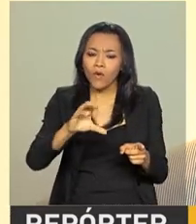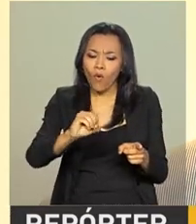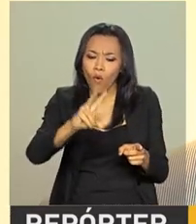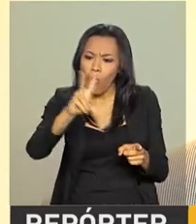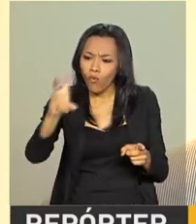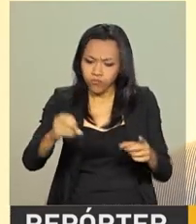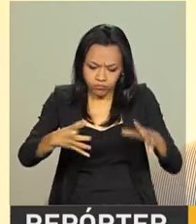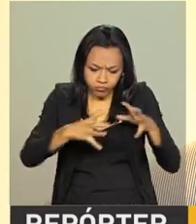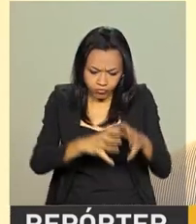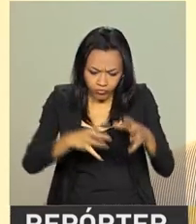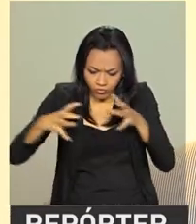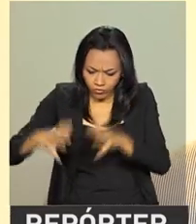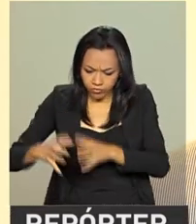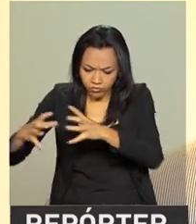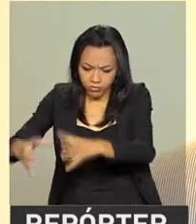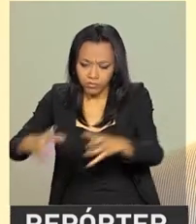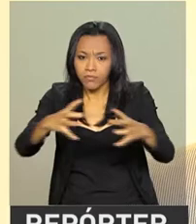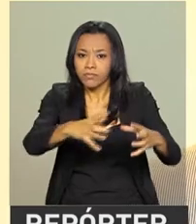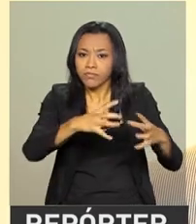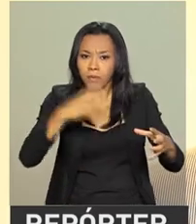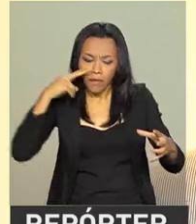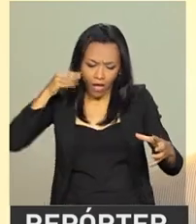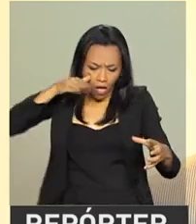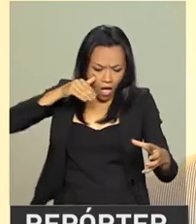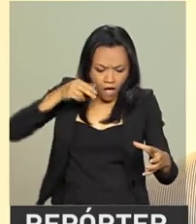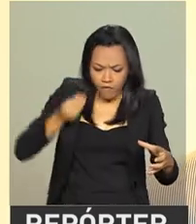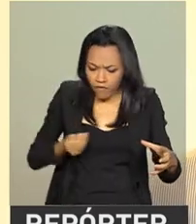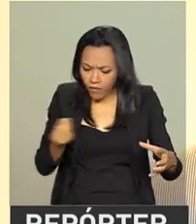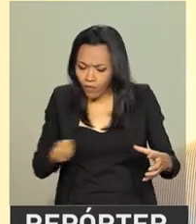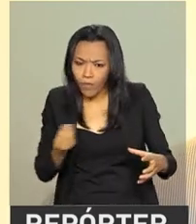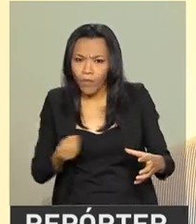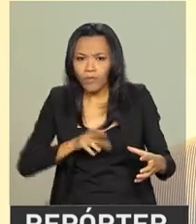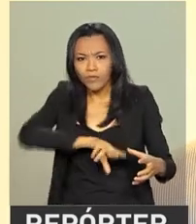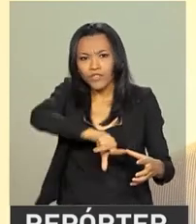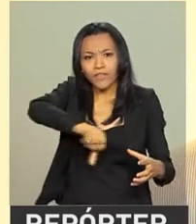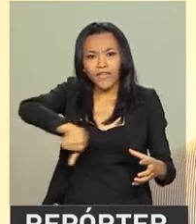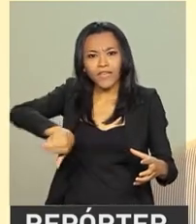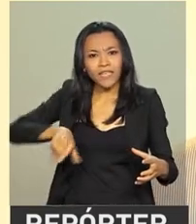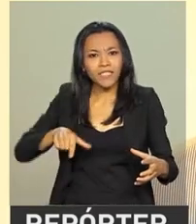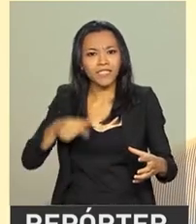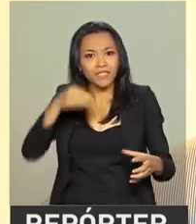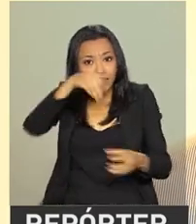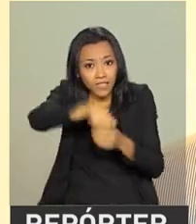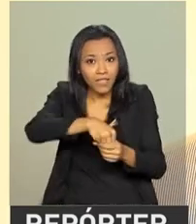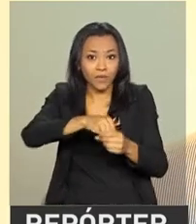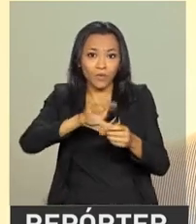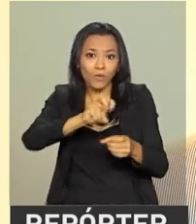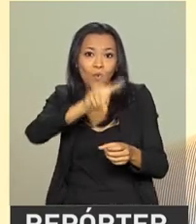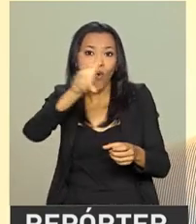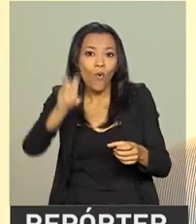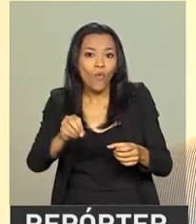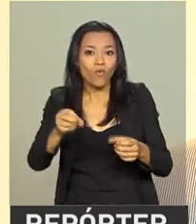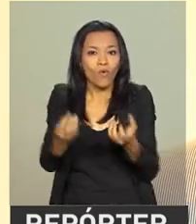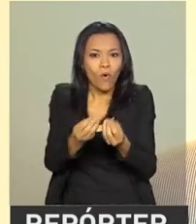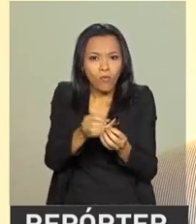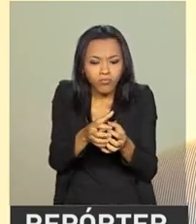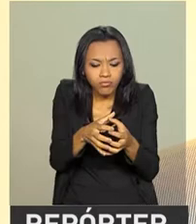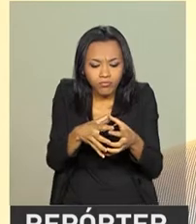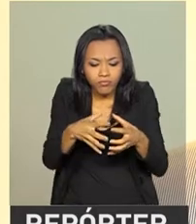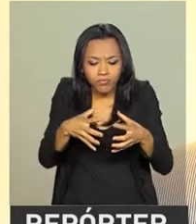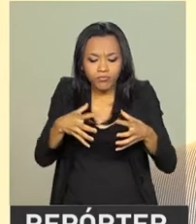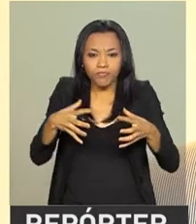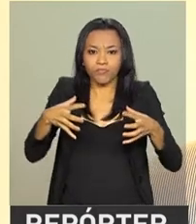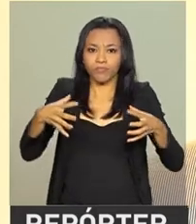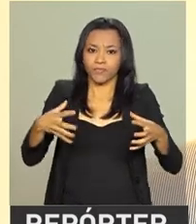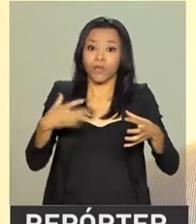que nos dá uma oportunidade para poder observar as relações dos diferentes só se lembram ainda dentro do ovo então nós utilizamos a tomografia